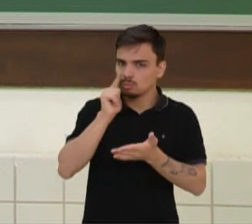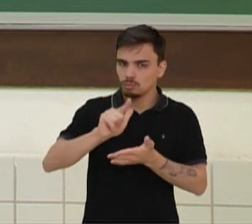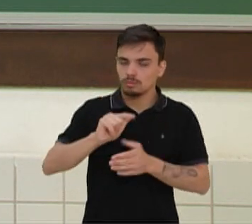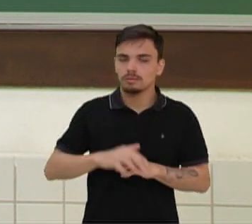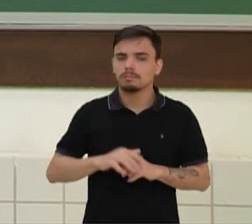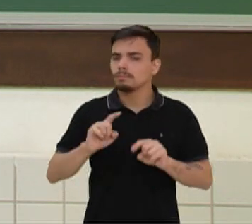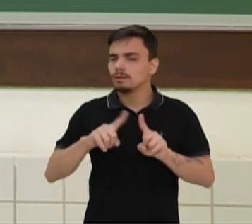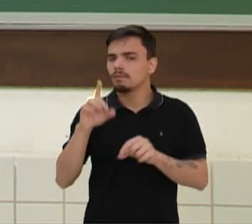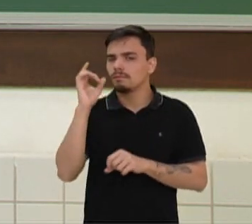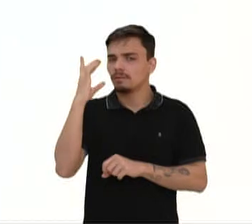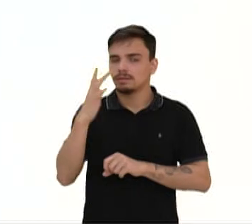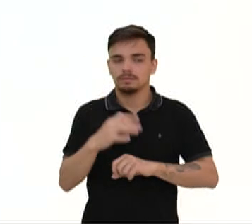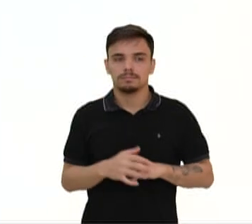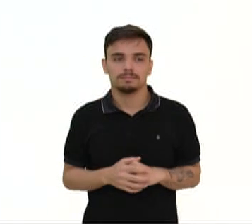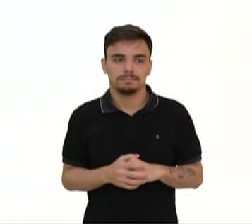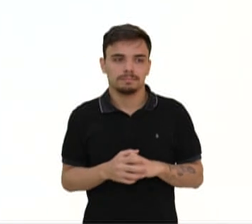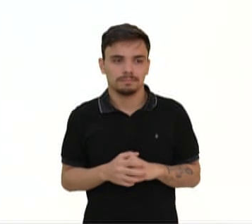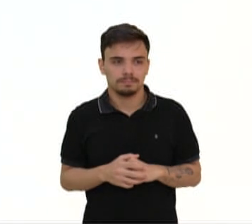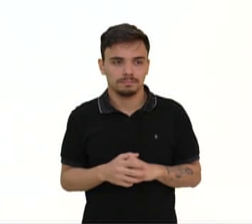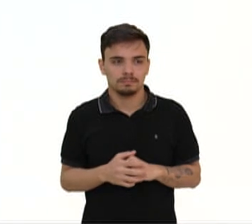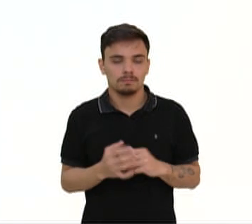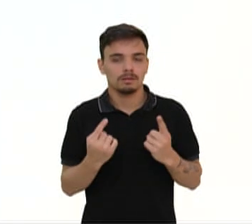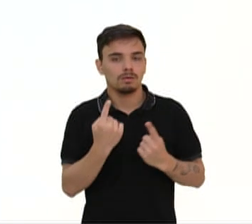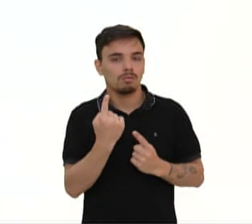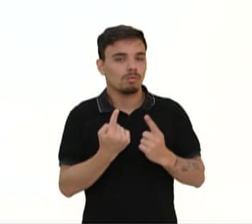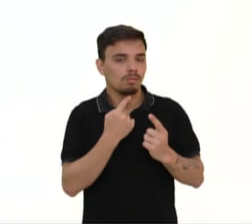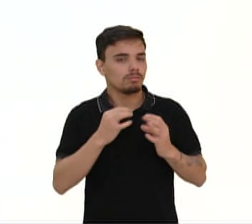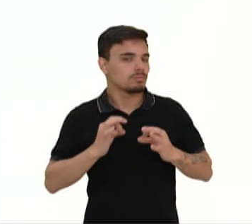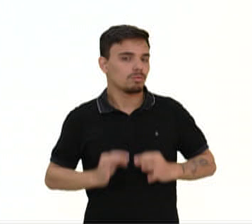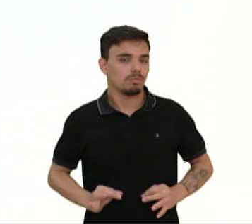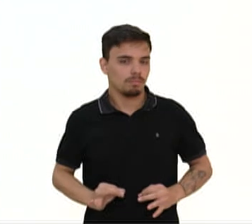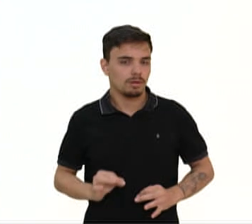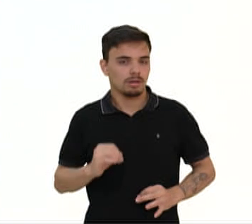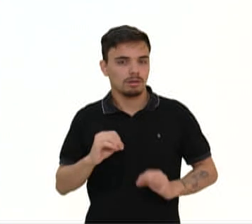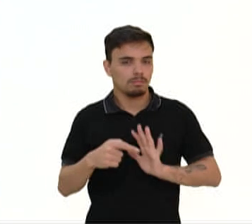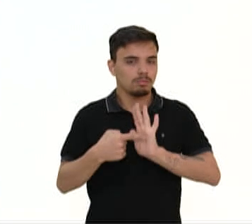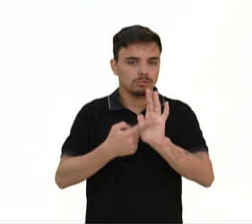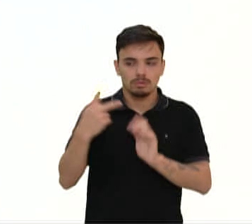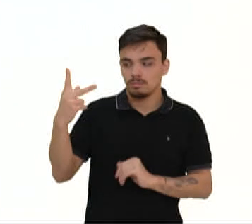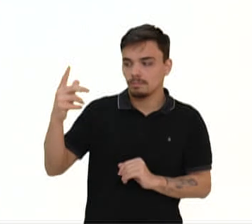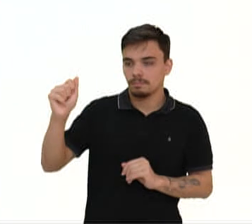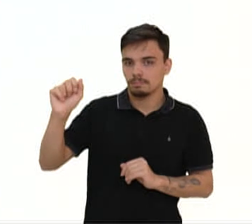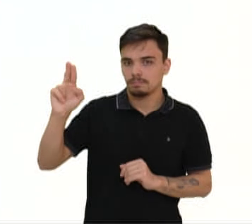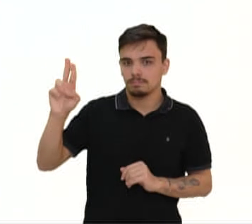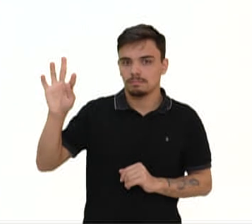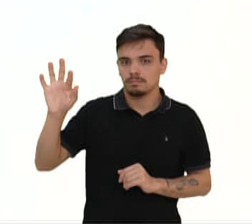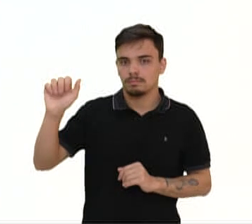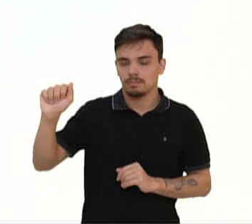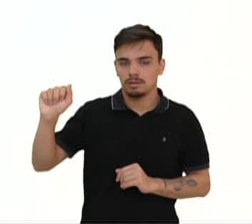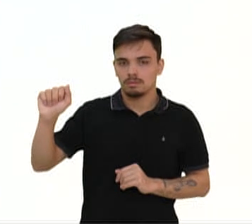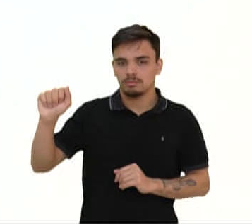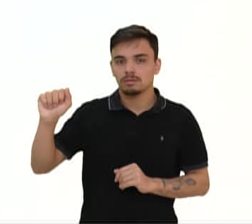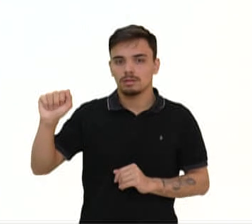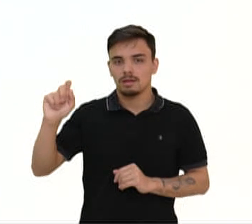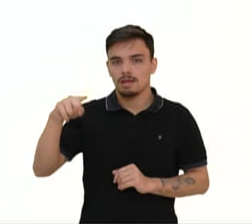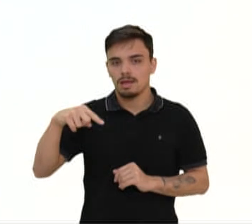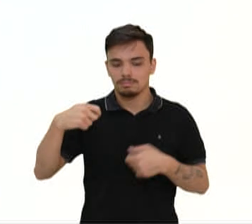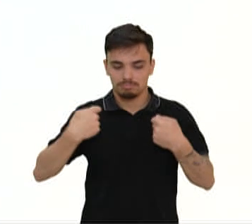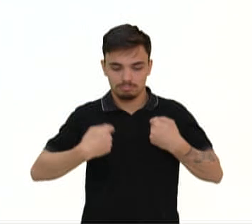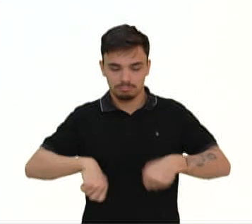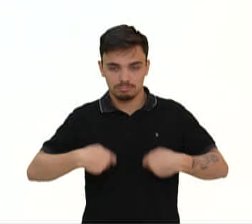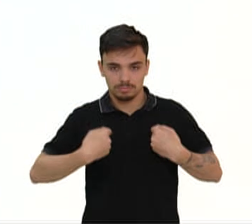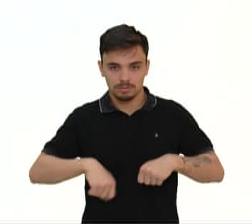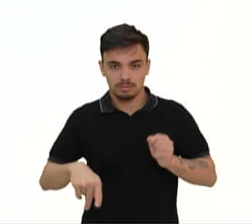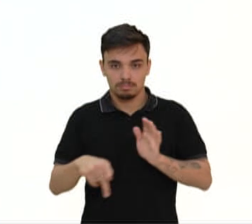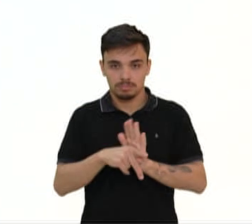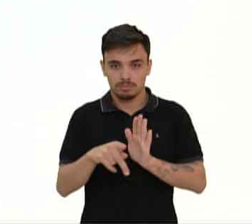Mas foi fácil, não foi, pessoal? Vamos lá? Quais foram os comportamentos que entraram em pauta? Entraram em pauta a